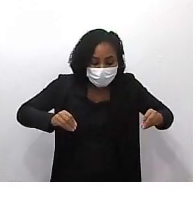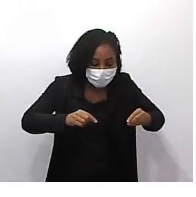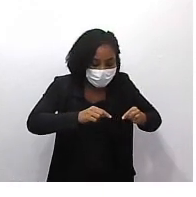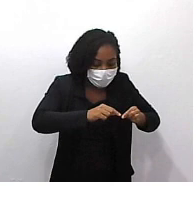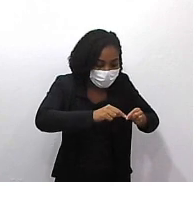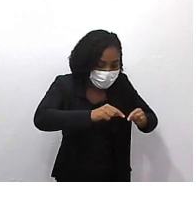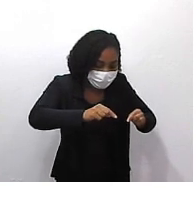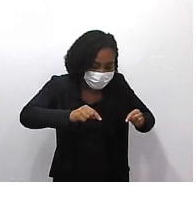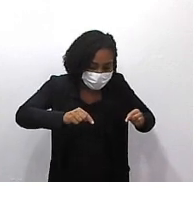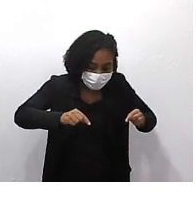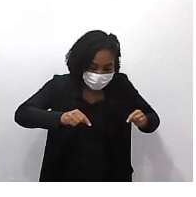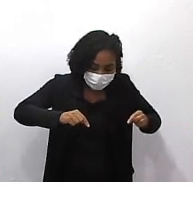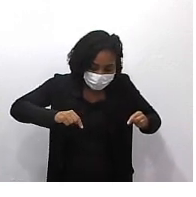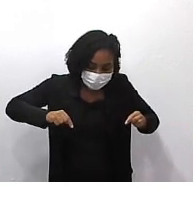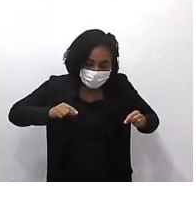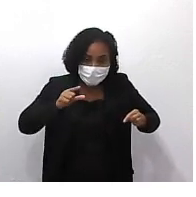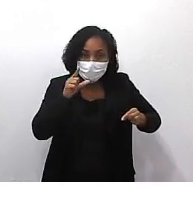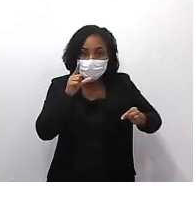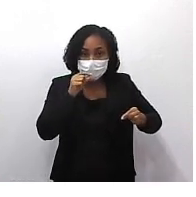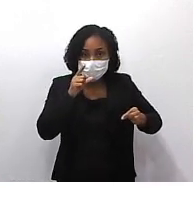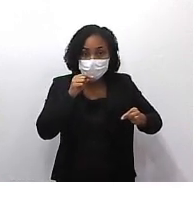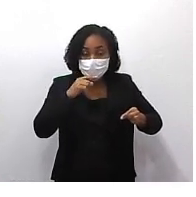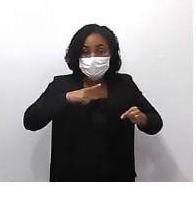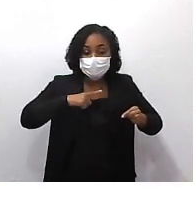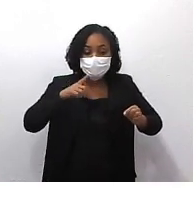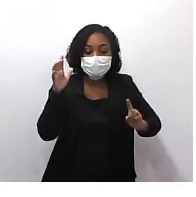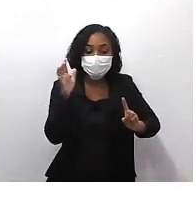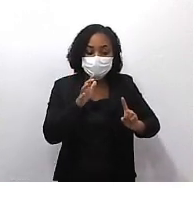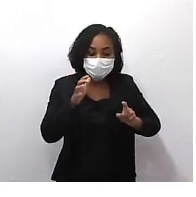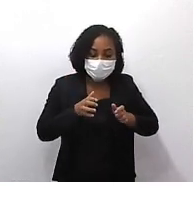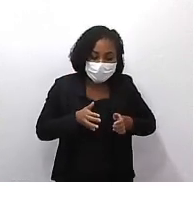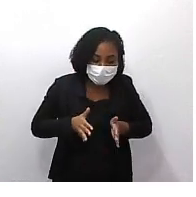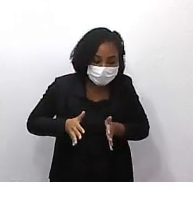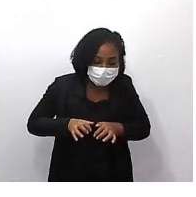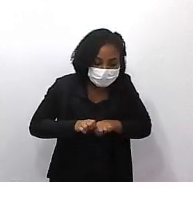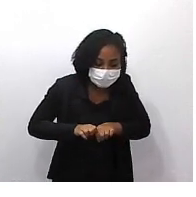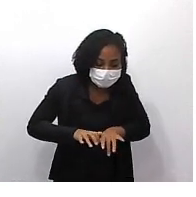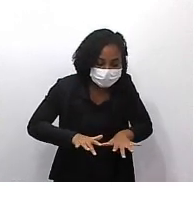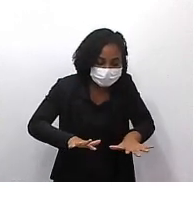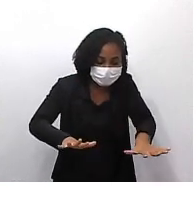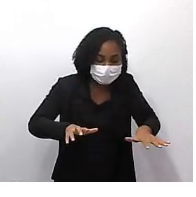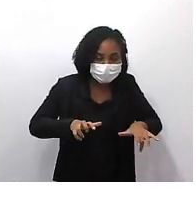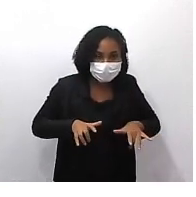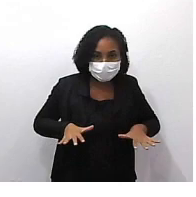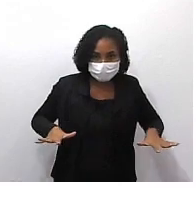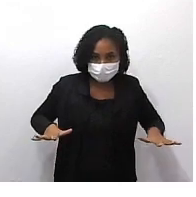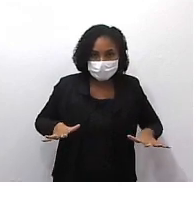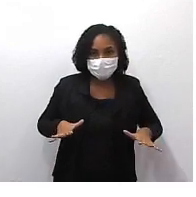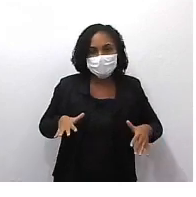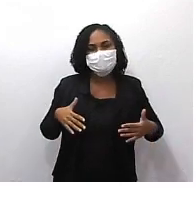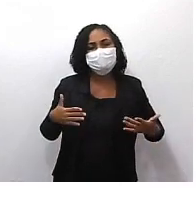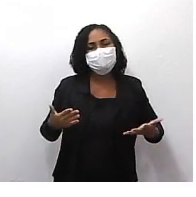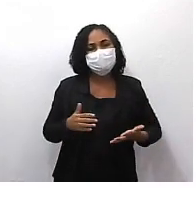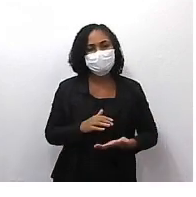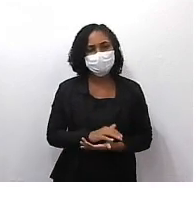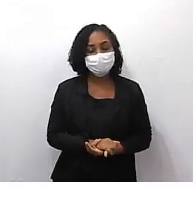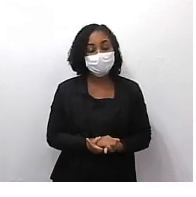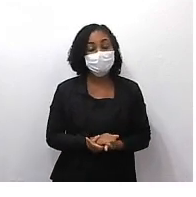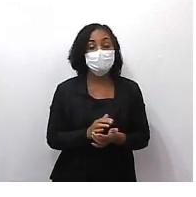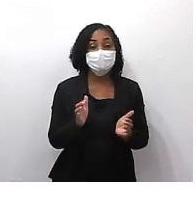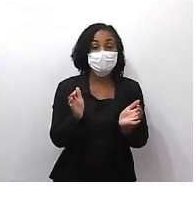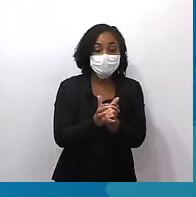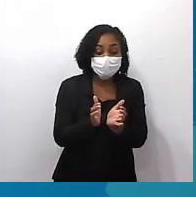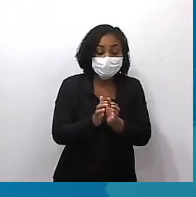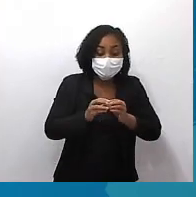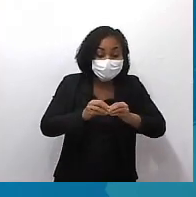pelos divisores de água e drenadas por um rio principal, seus afluentes e subafluentes. Então, é um conjunto